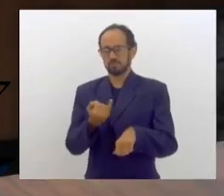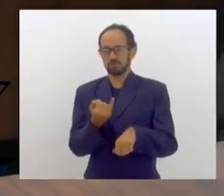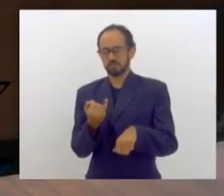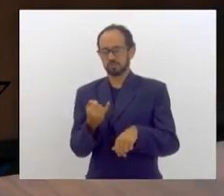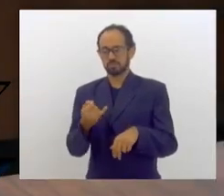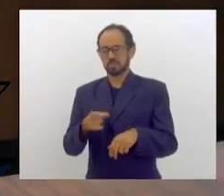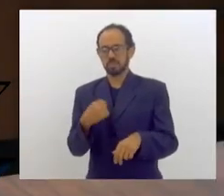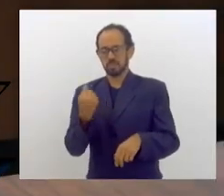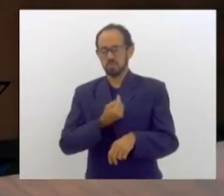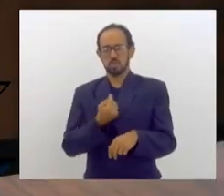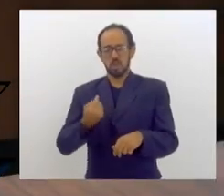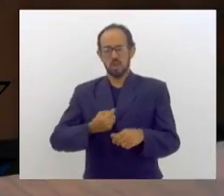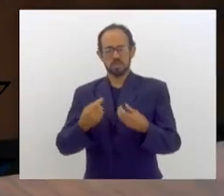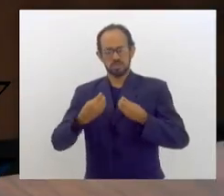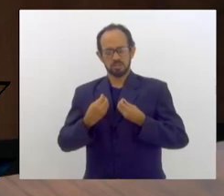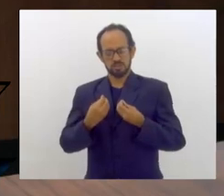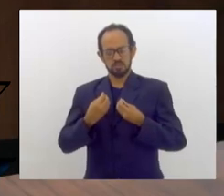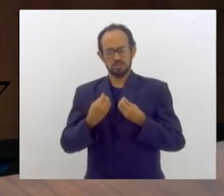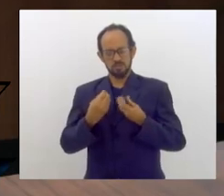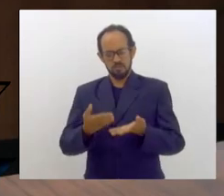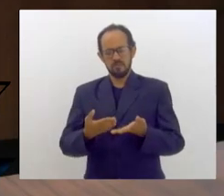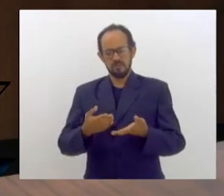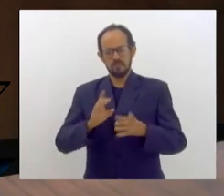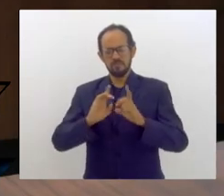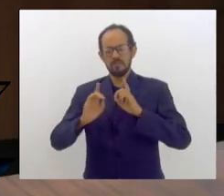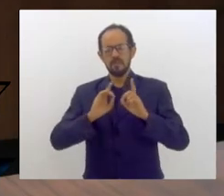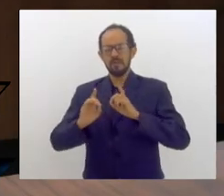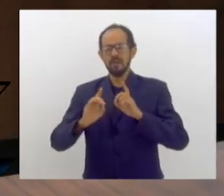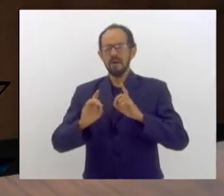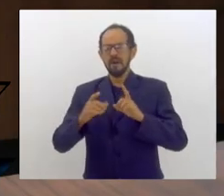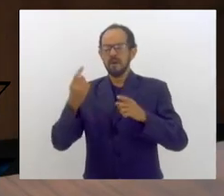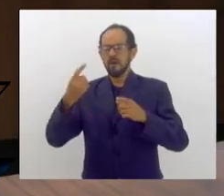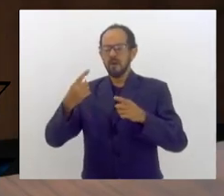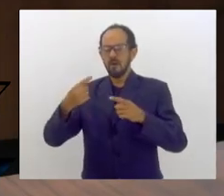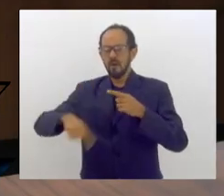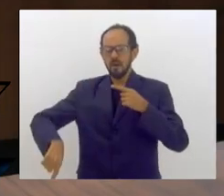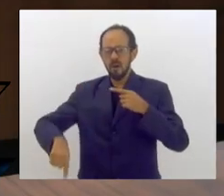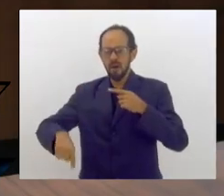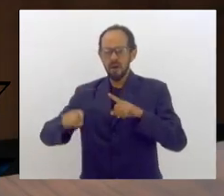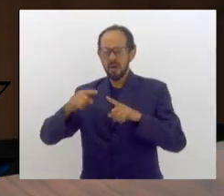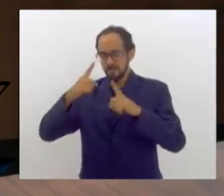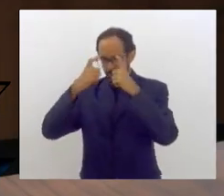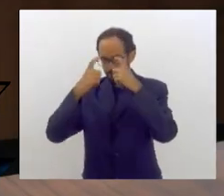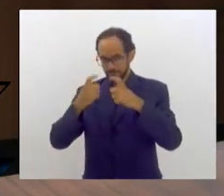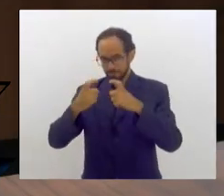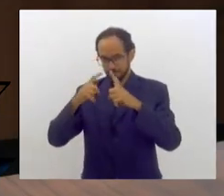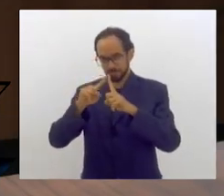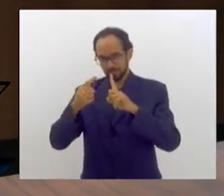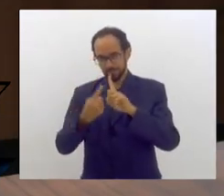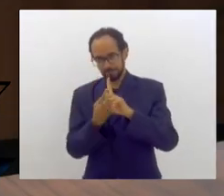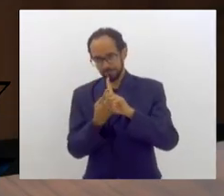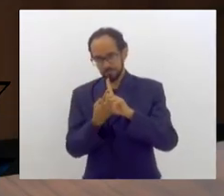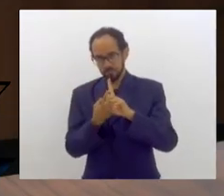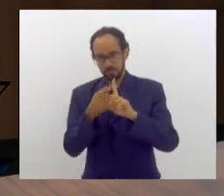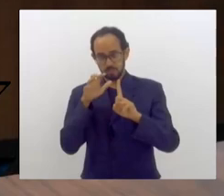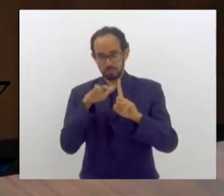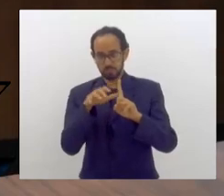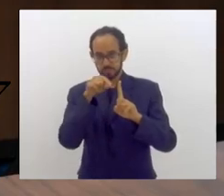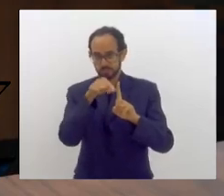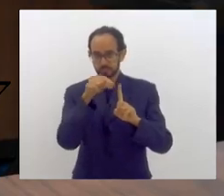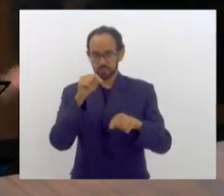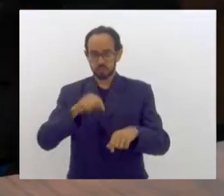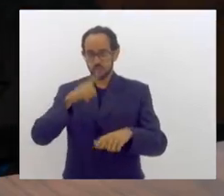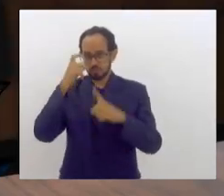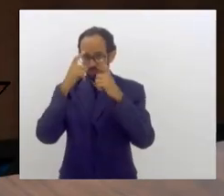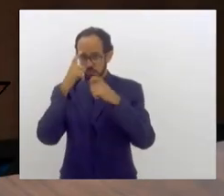trazer todo o debate do combate à violência obstétrica. Nesse sentido, nesse caso do Hospital da Mulher de